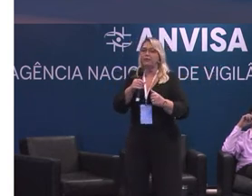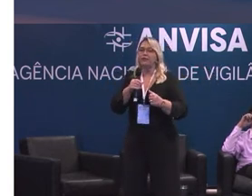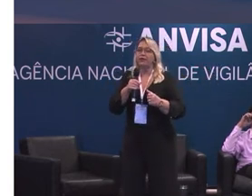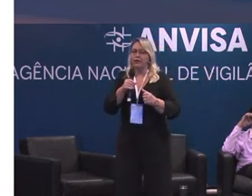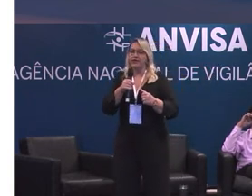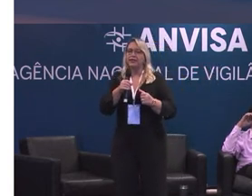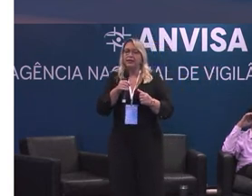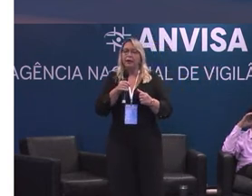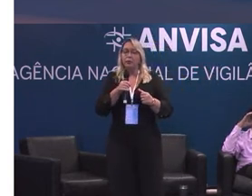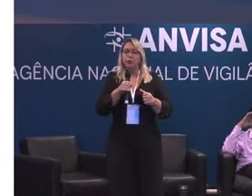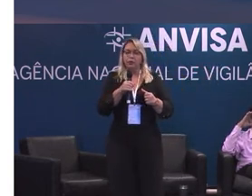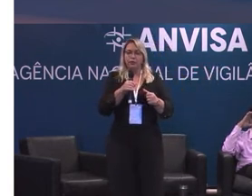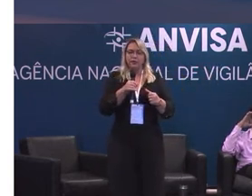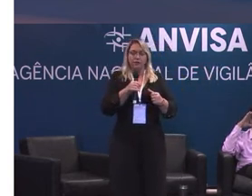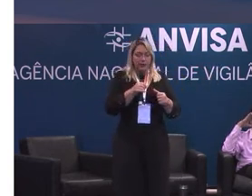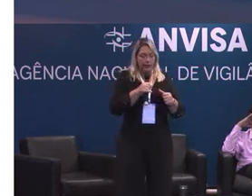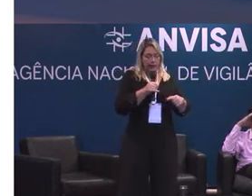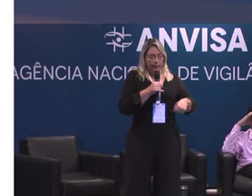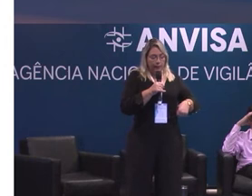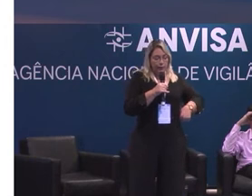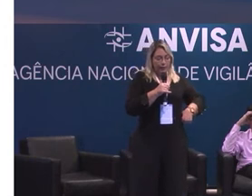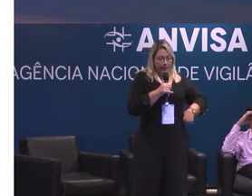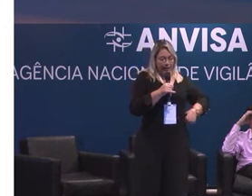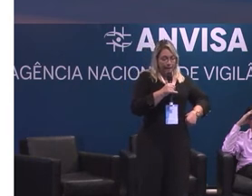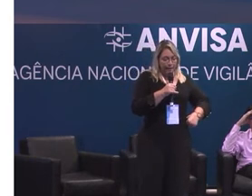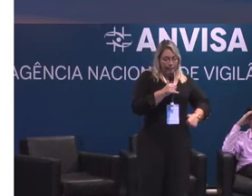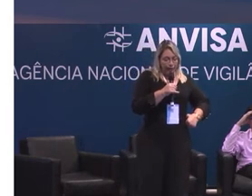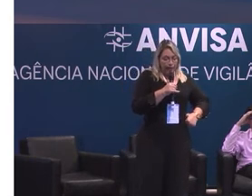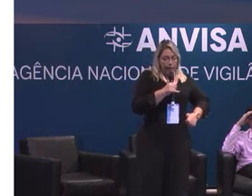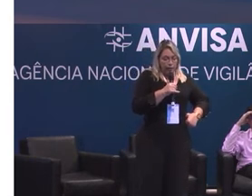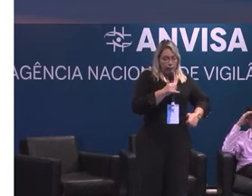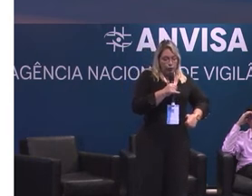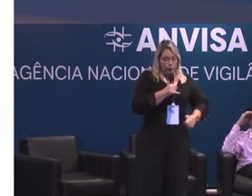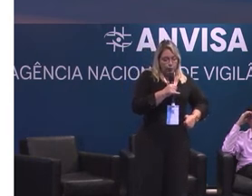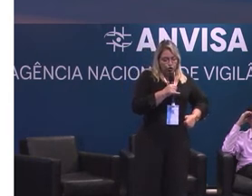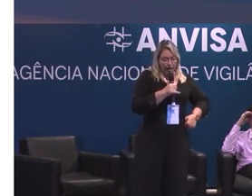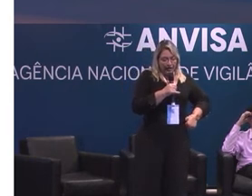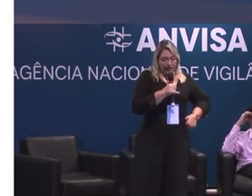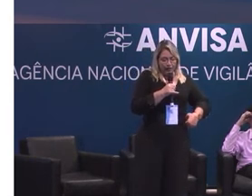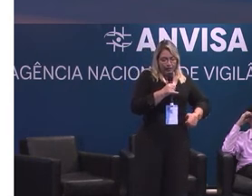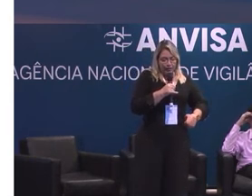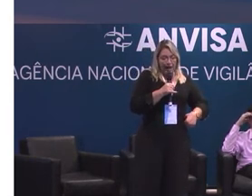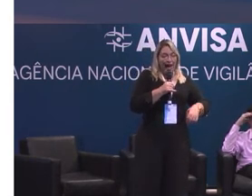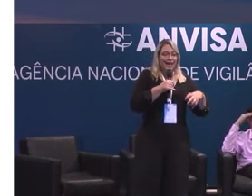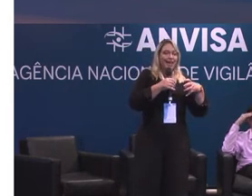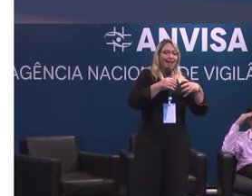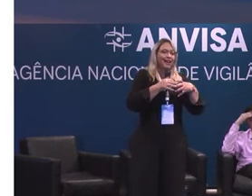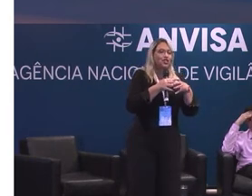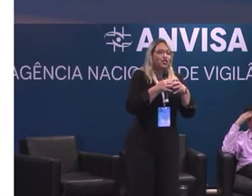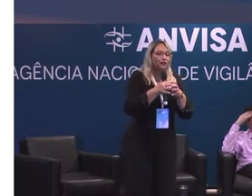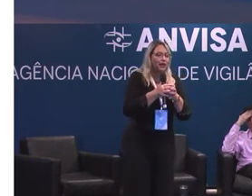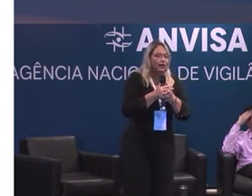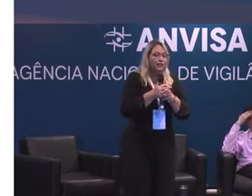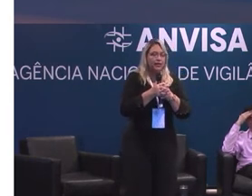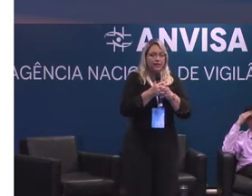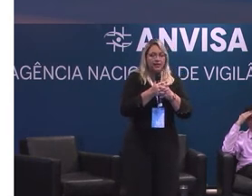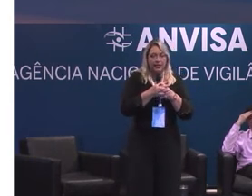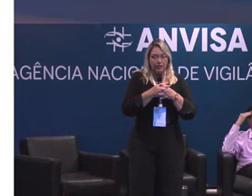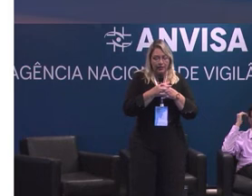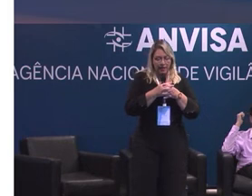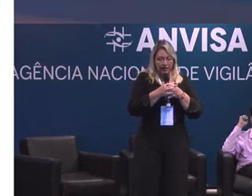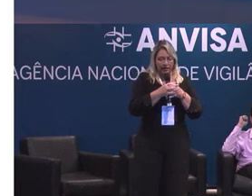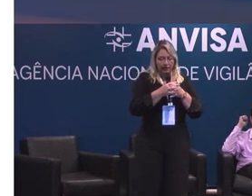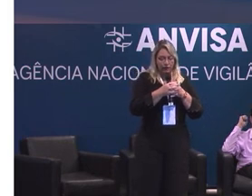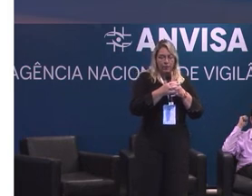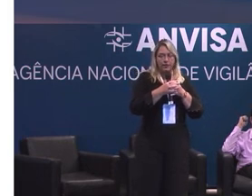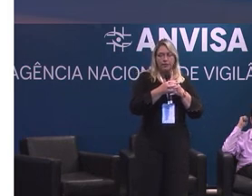vai facilitar muito a nossa vida. Pode passar. Os pontos negativos. Aí entra a questão da ineficiência da nossa rede